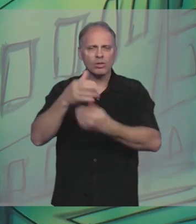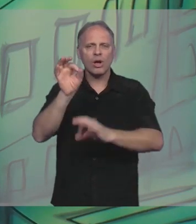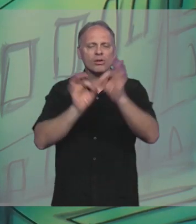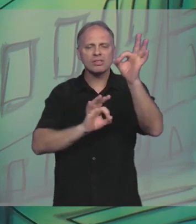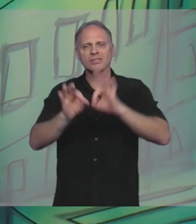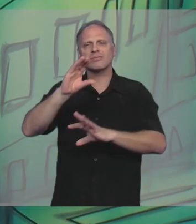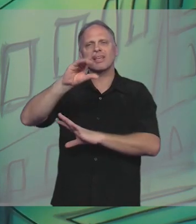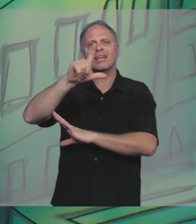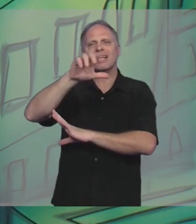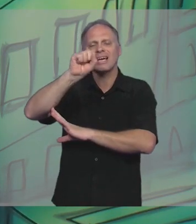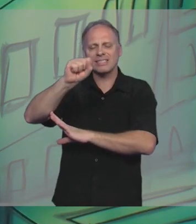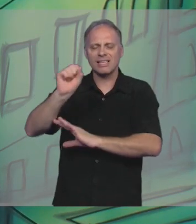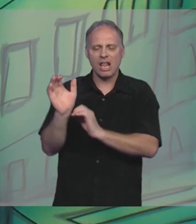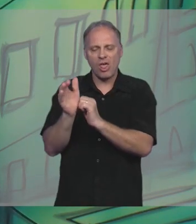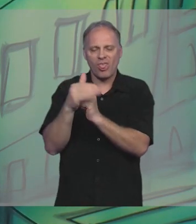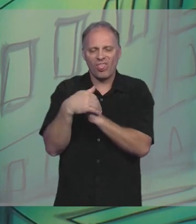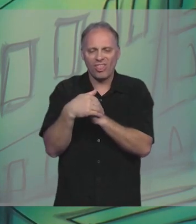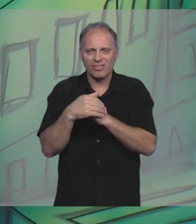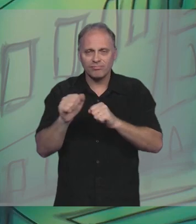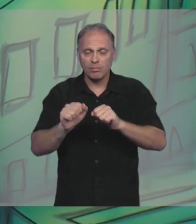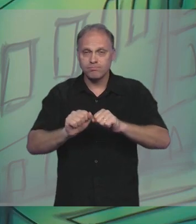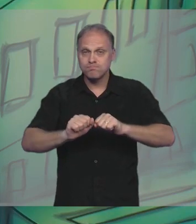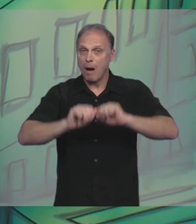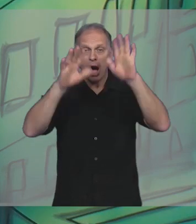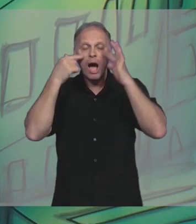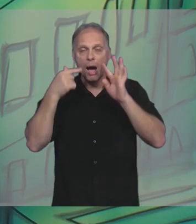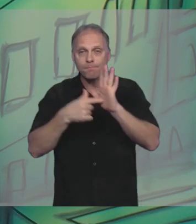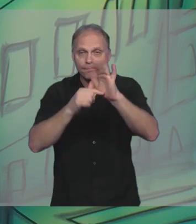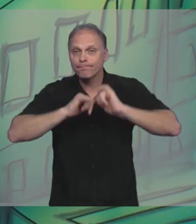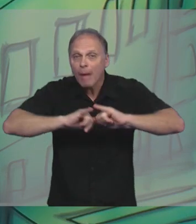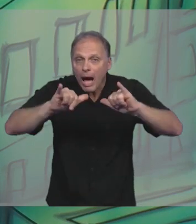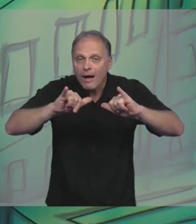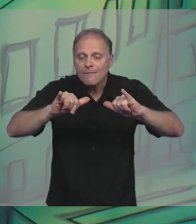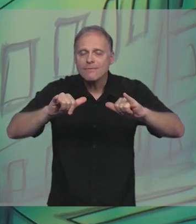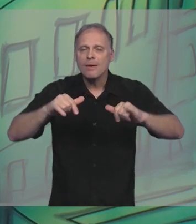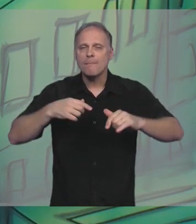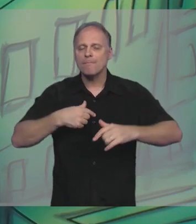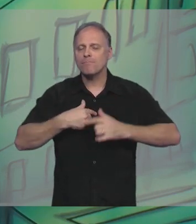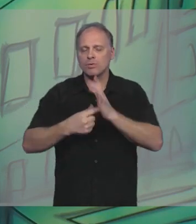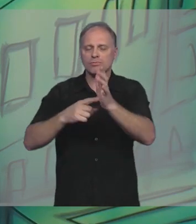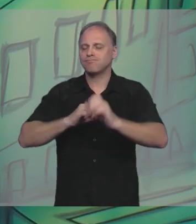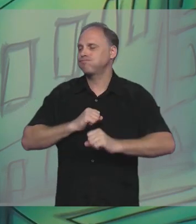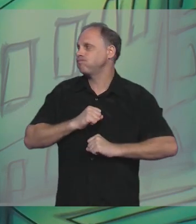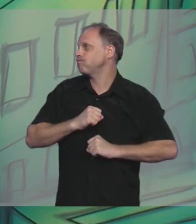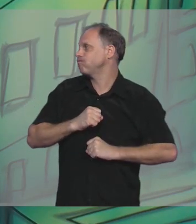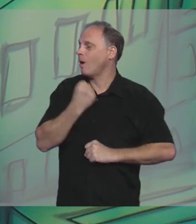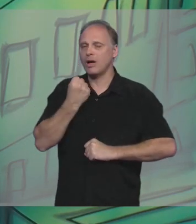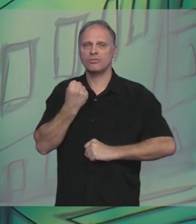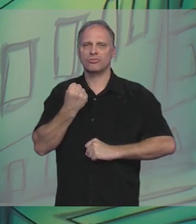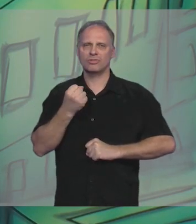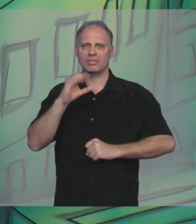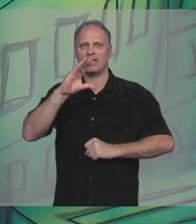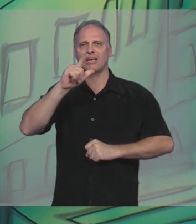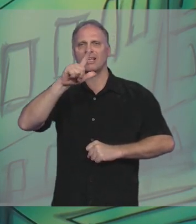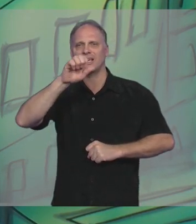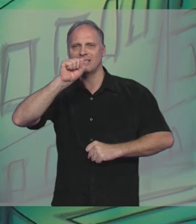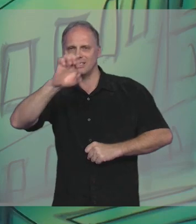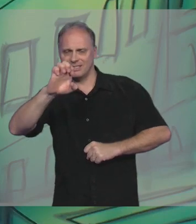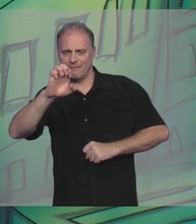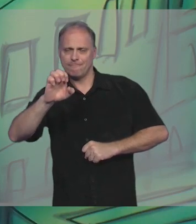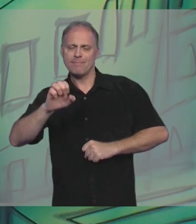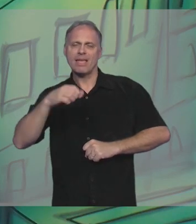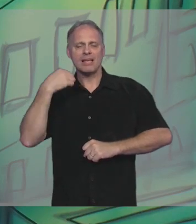momento que isso foi colocado às claras, né, se mostrou um grande ódio, né, entre as classes.